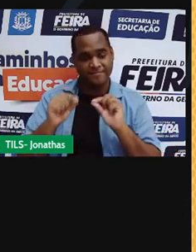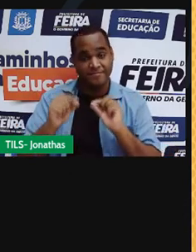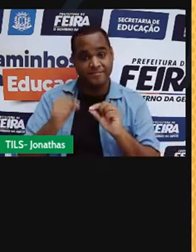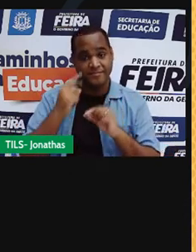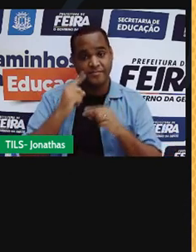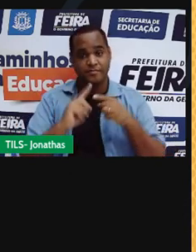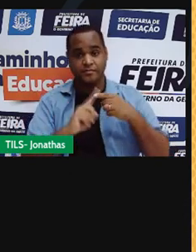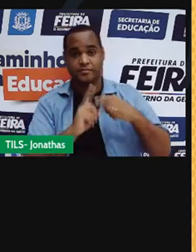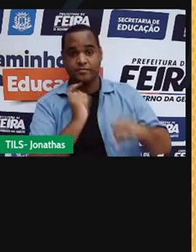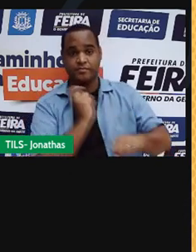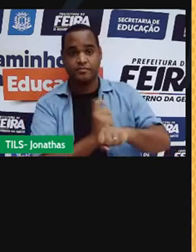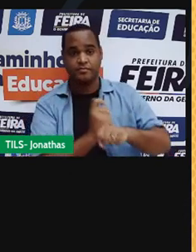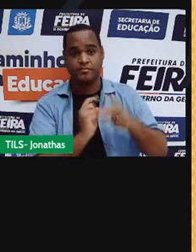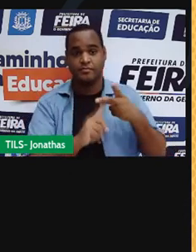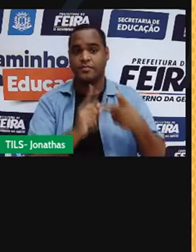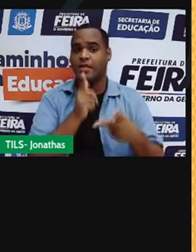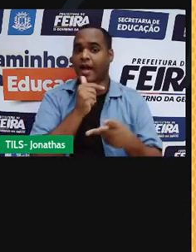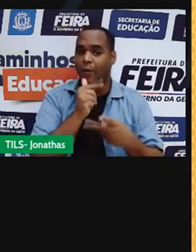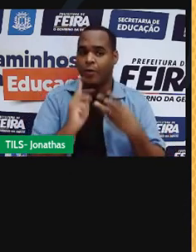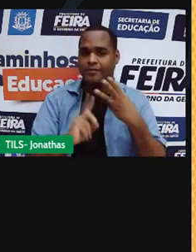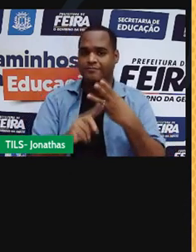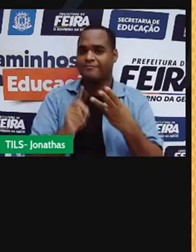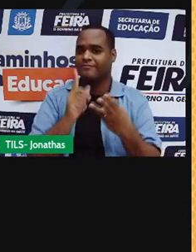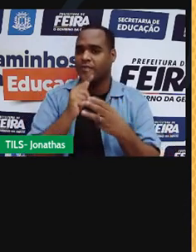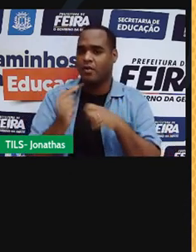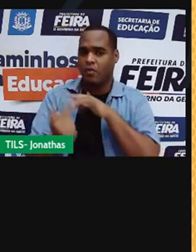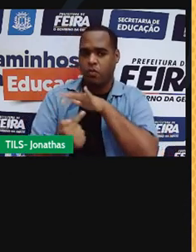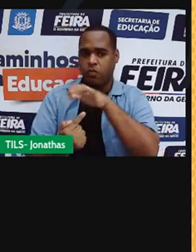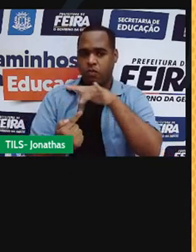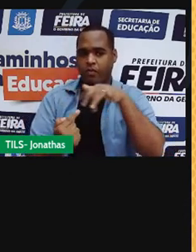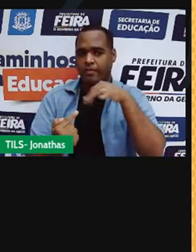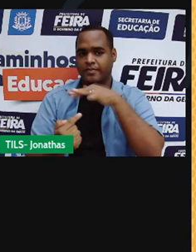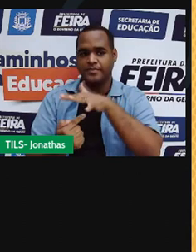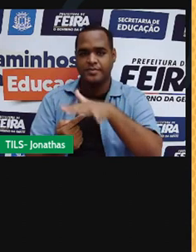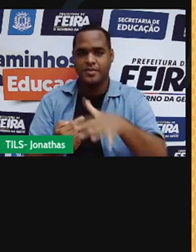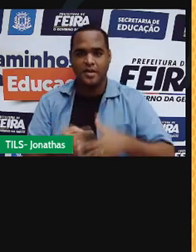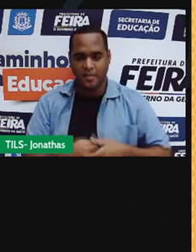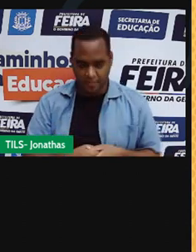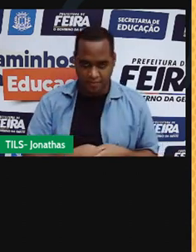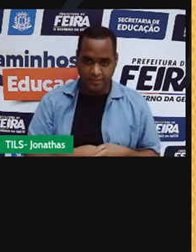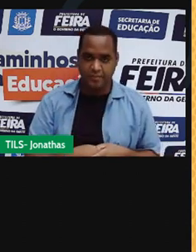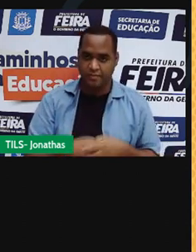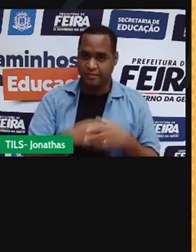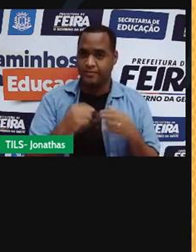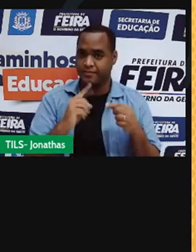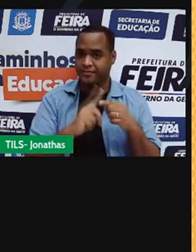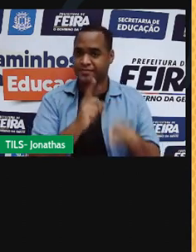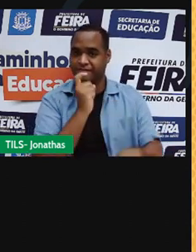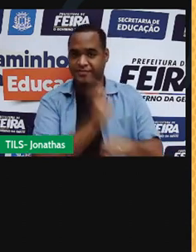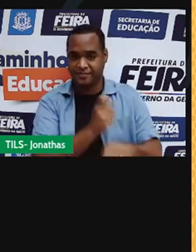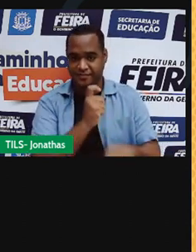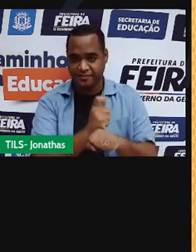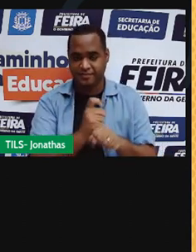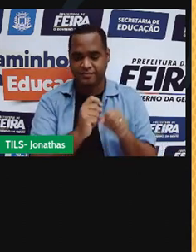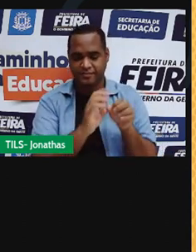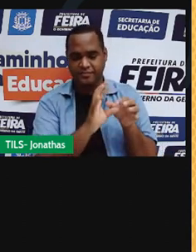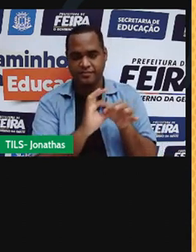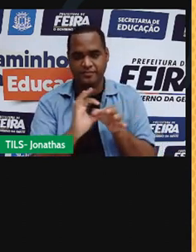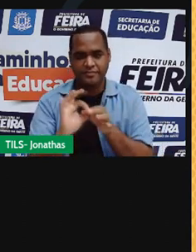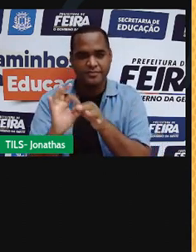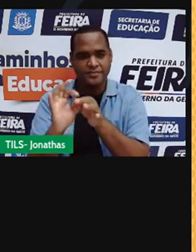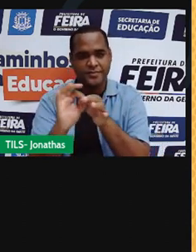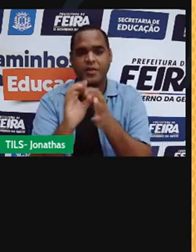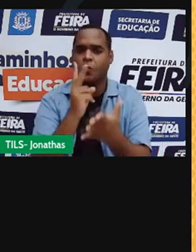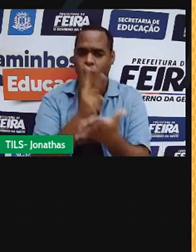sólido, líquido e gasoso. A matéria em estado sólido sempre tem a mesma